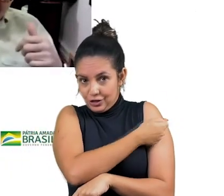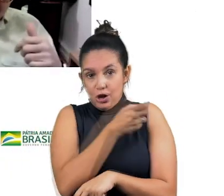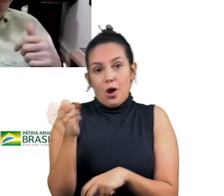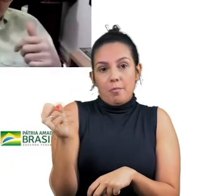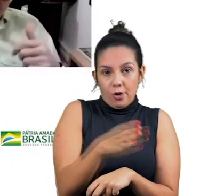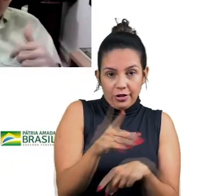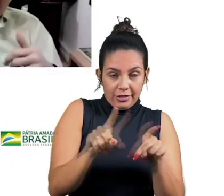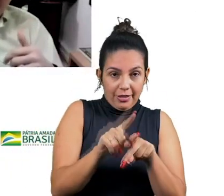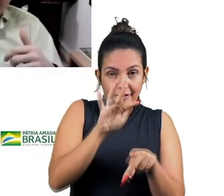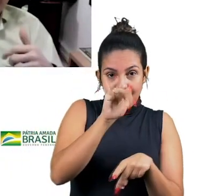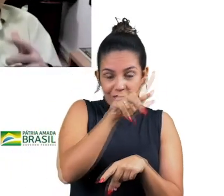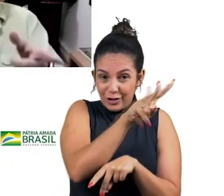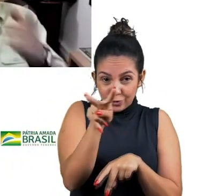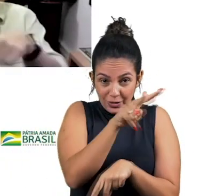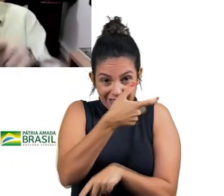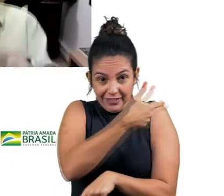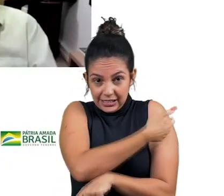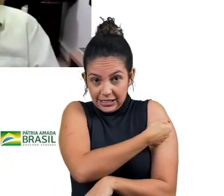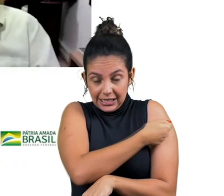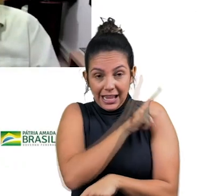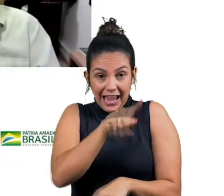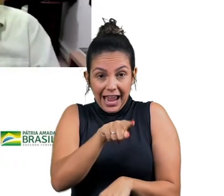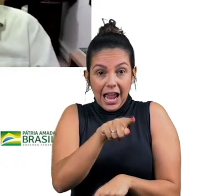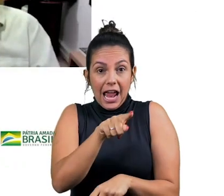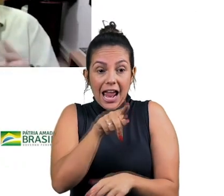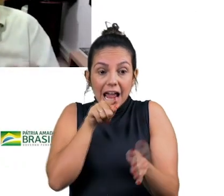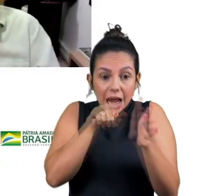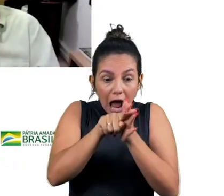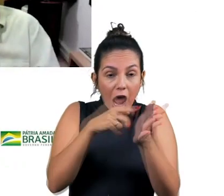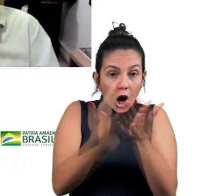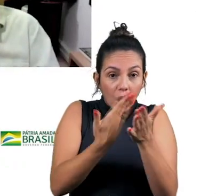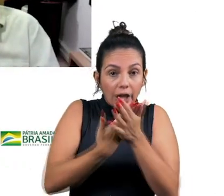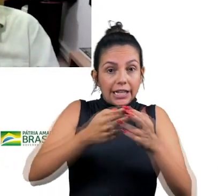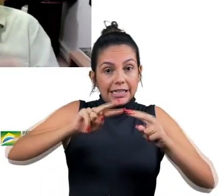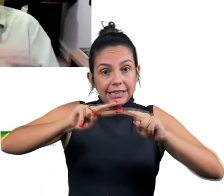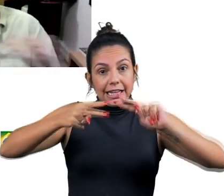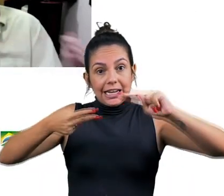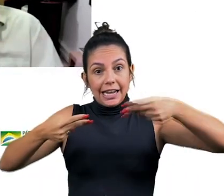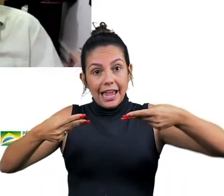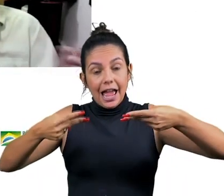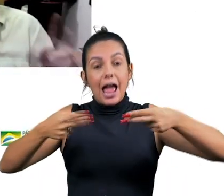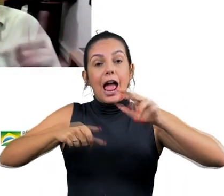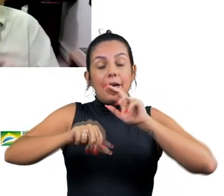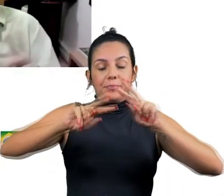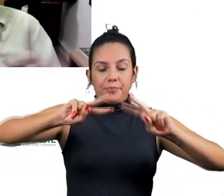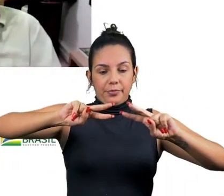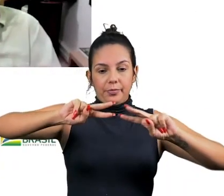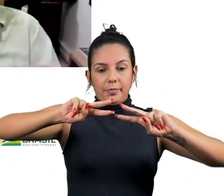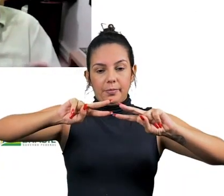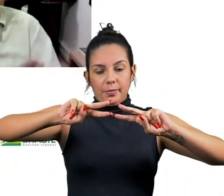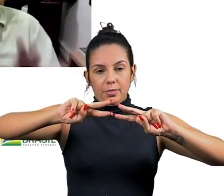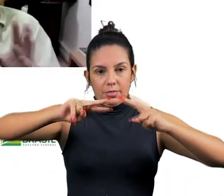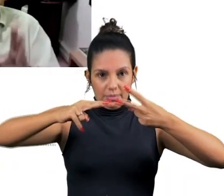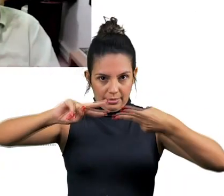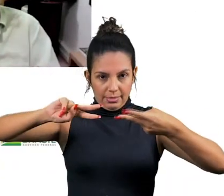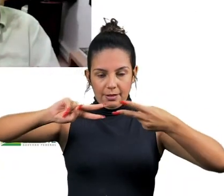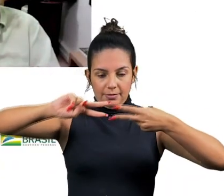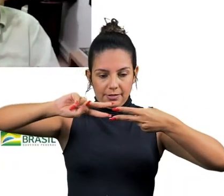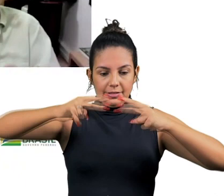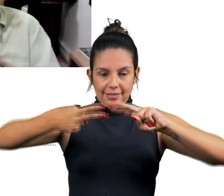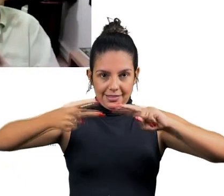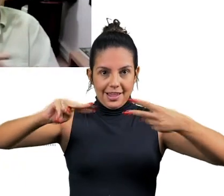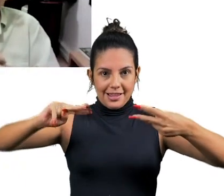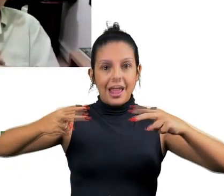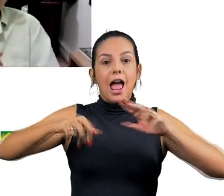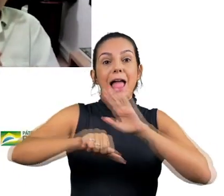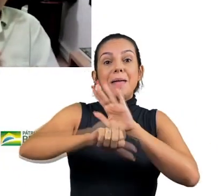Moderna quanto da Pfizer, são vacinas de DNA. É a primeira vez que a gente vai ter a disseminação de medicamentos